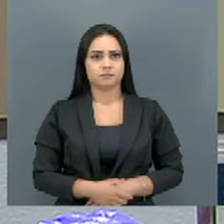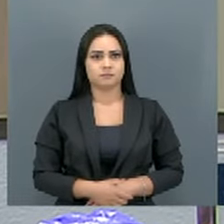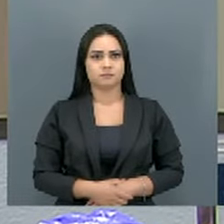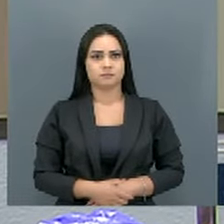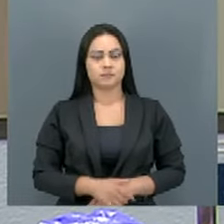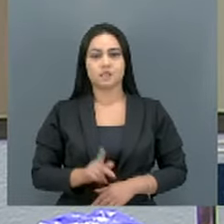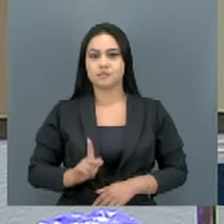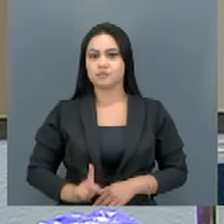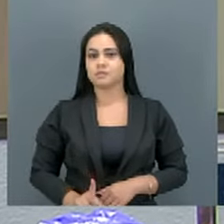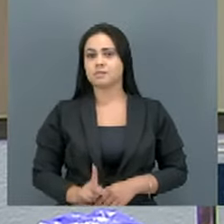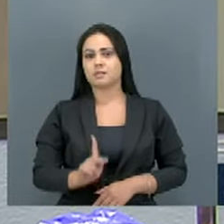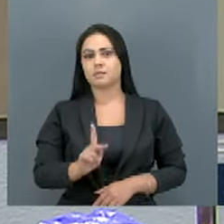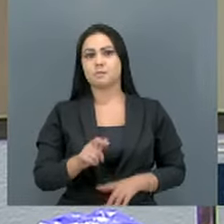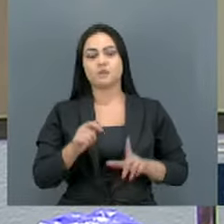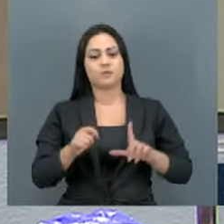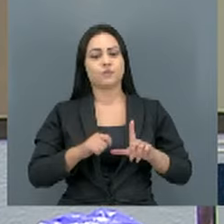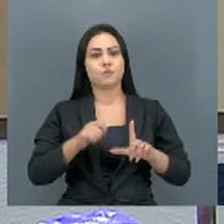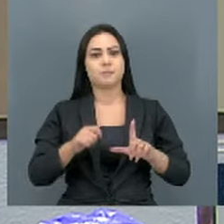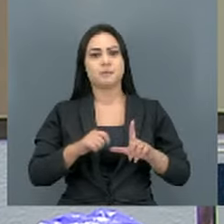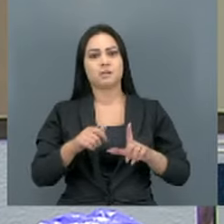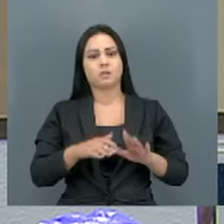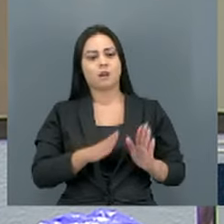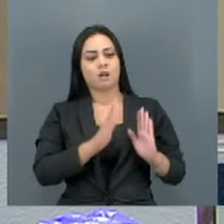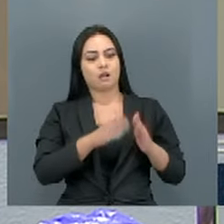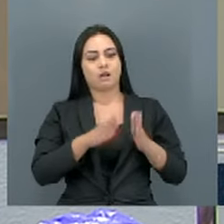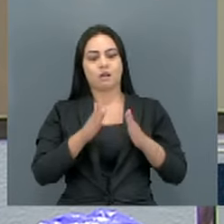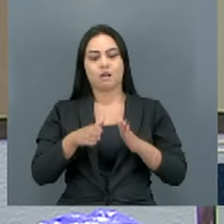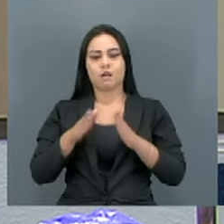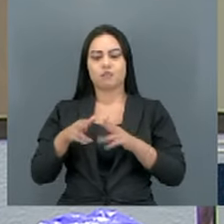sempre está filmando em cada etnia.